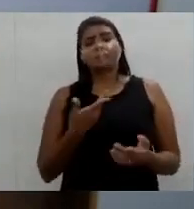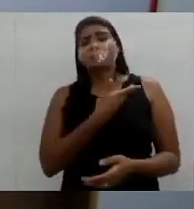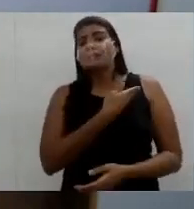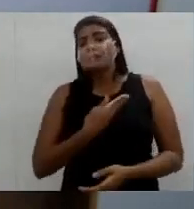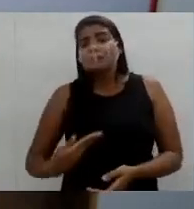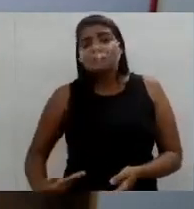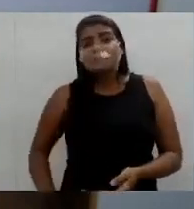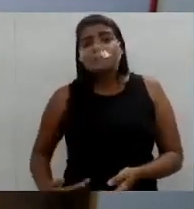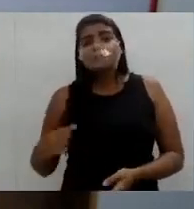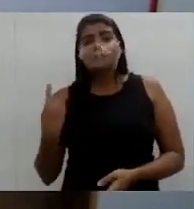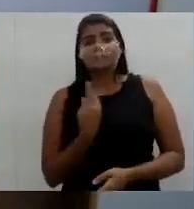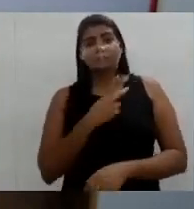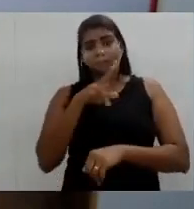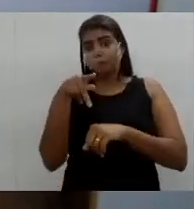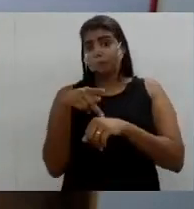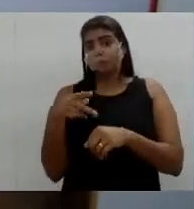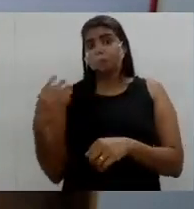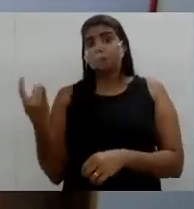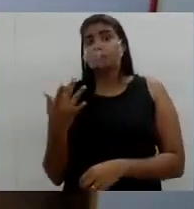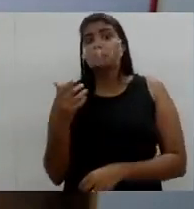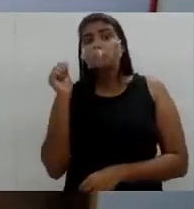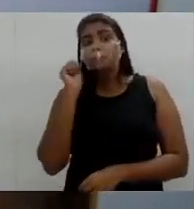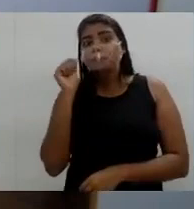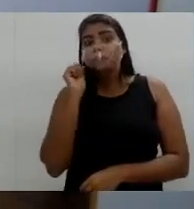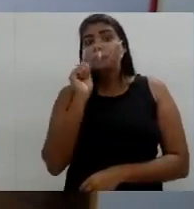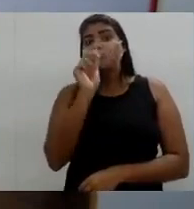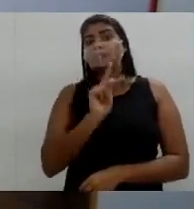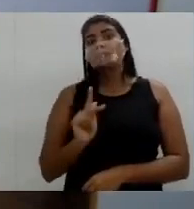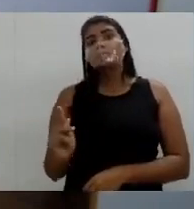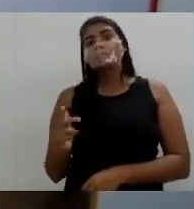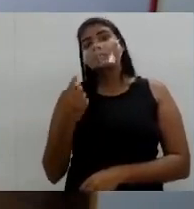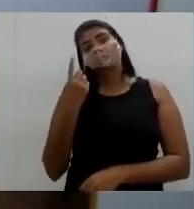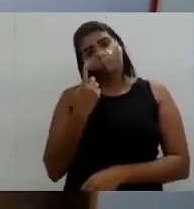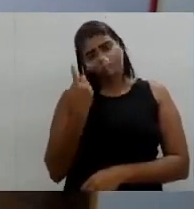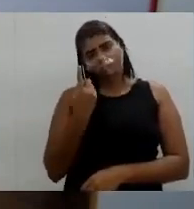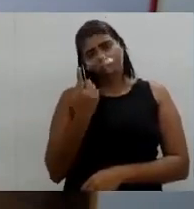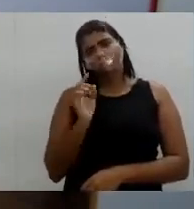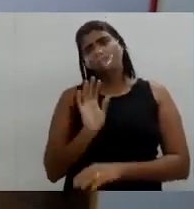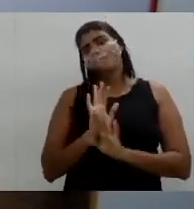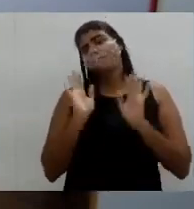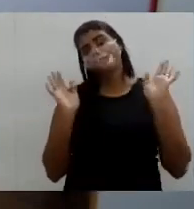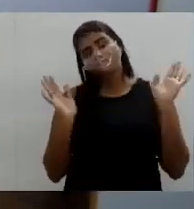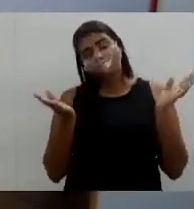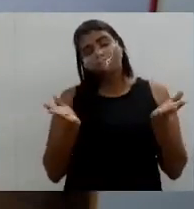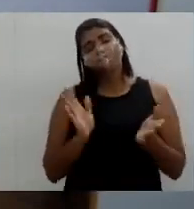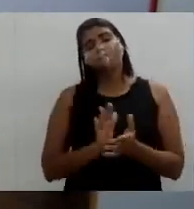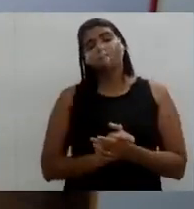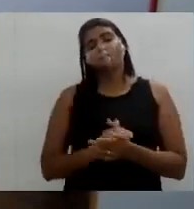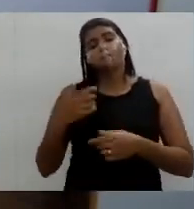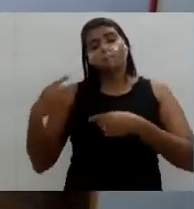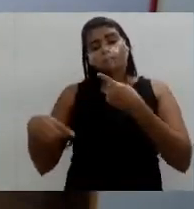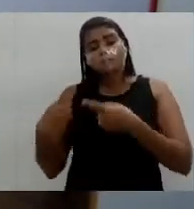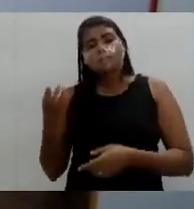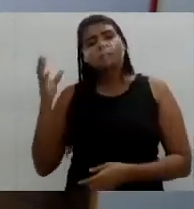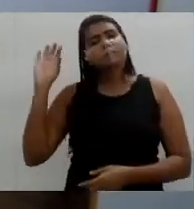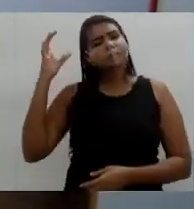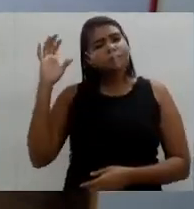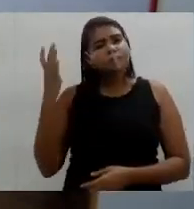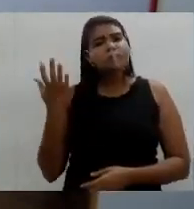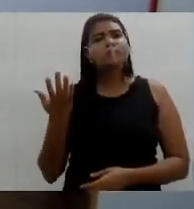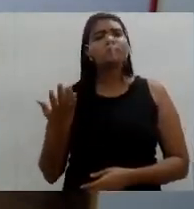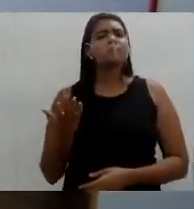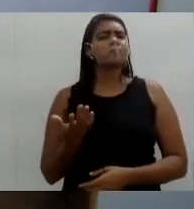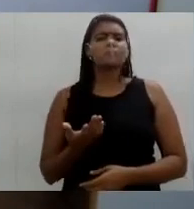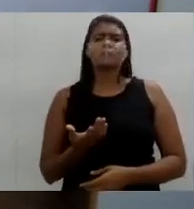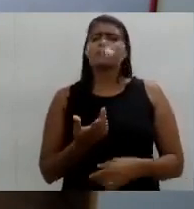governaram o nosso país como presidente? Uma apenas, né? Então, no setor político, na ciência,